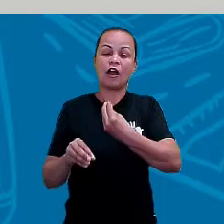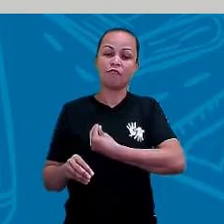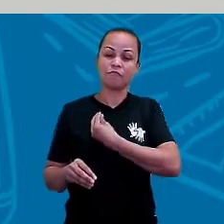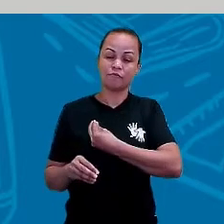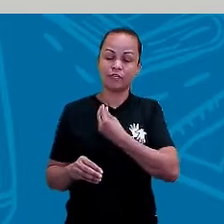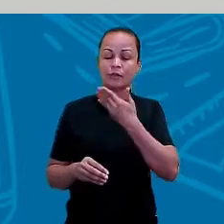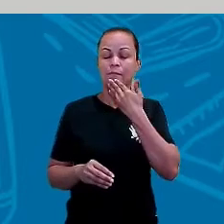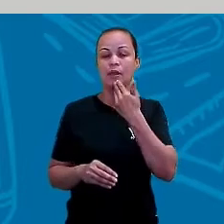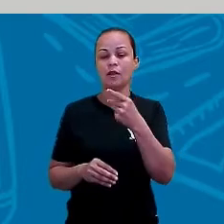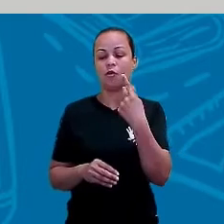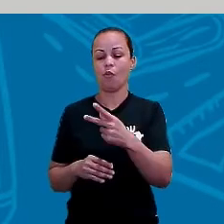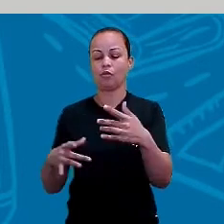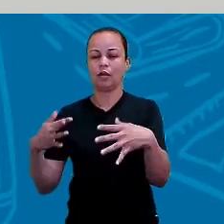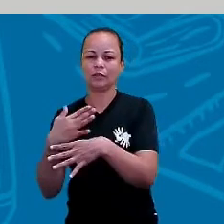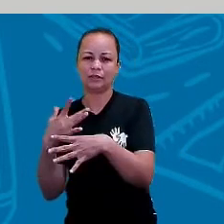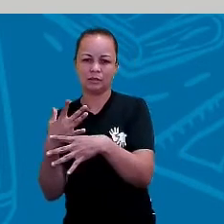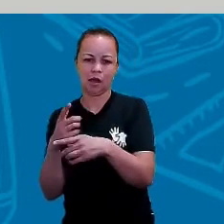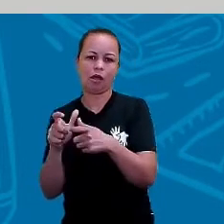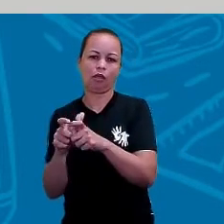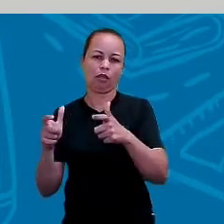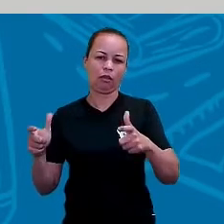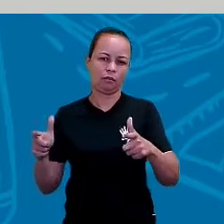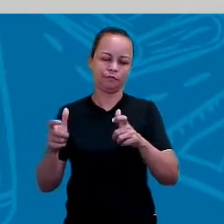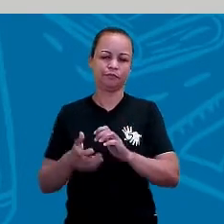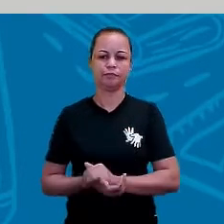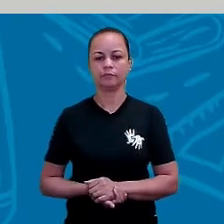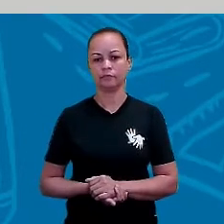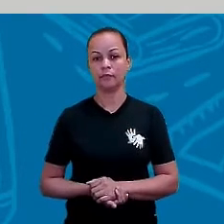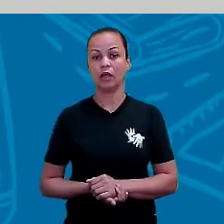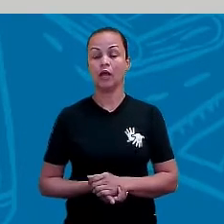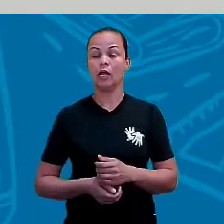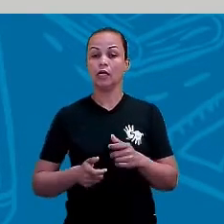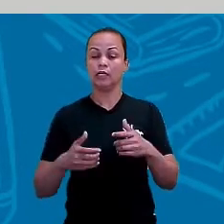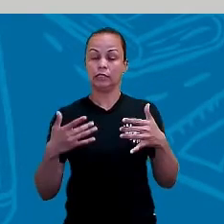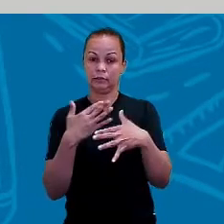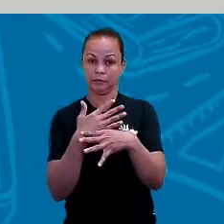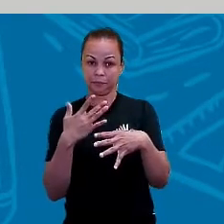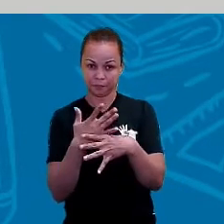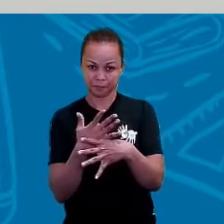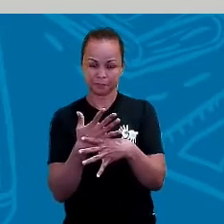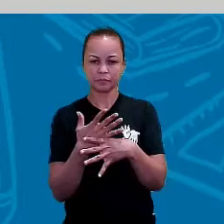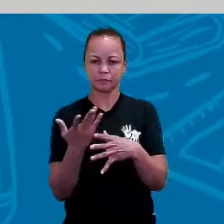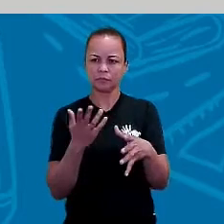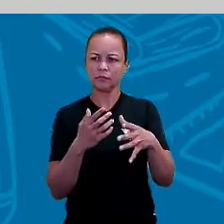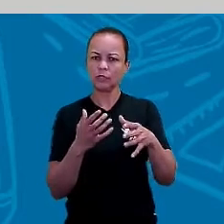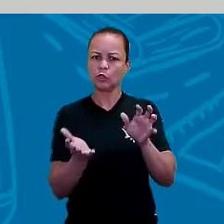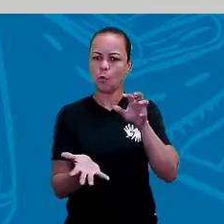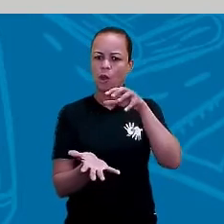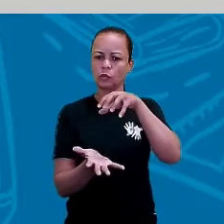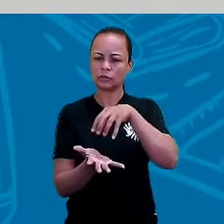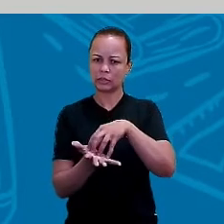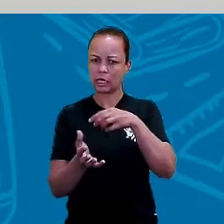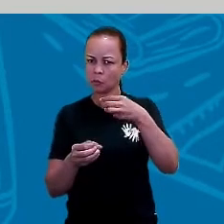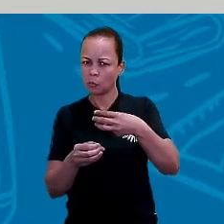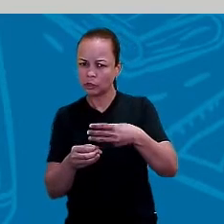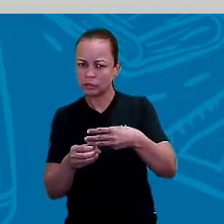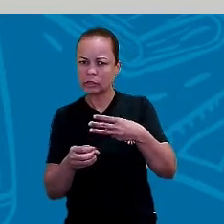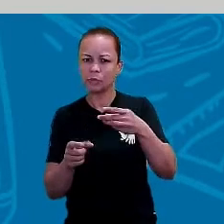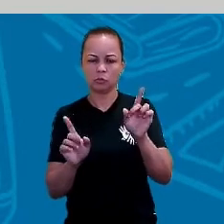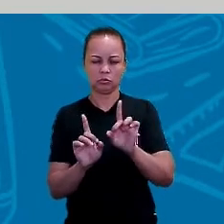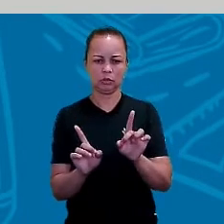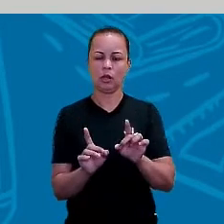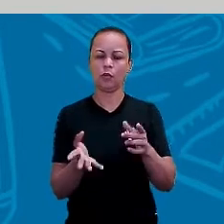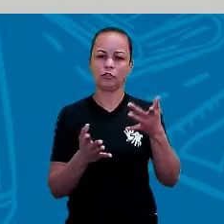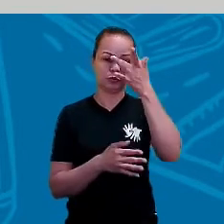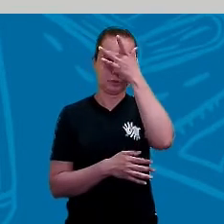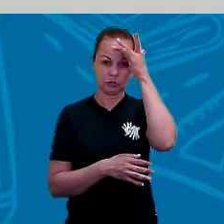tentar a vida na cidade grande. E a cidade grande, gente, não é o centro do município, não. As pessoas